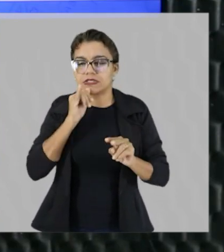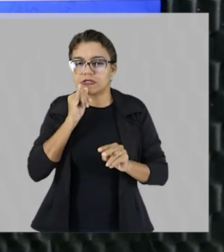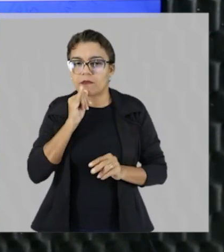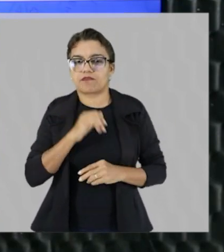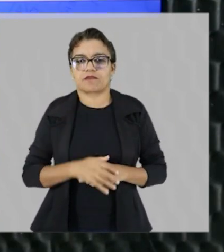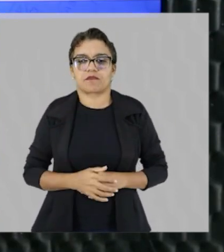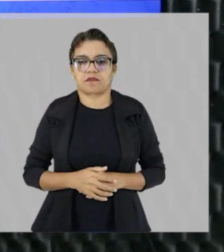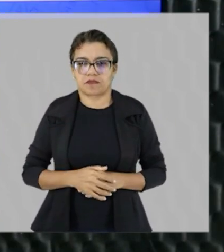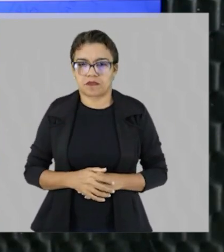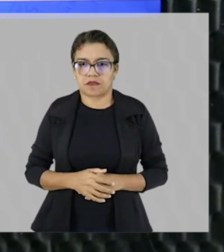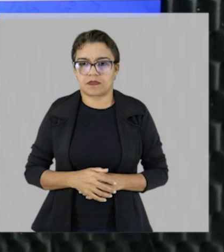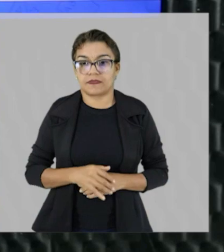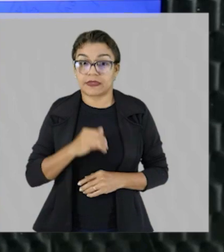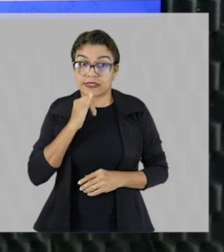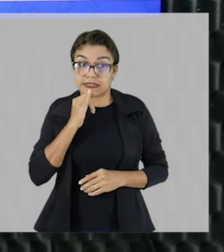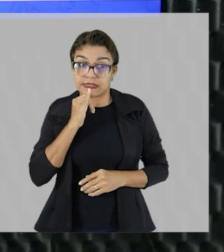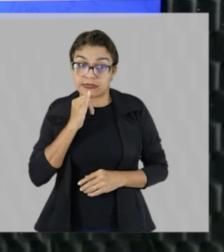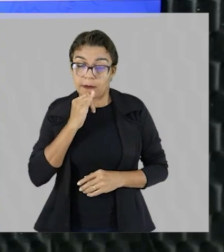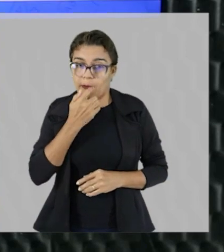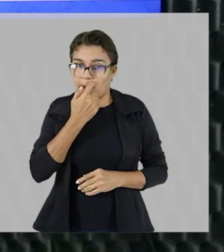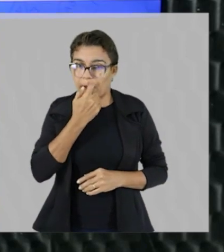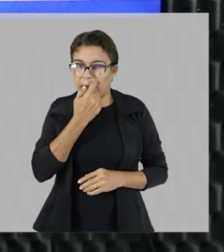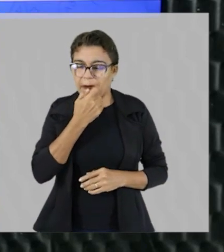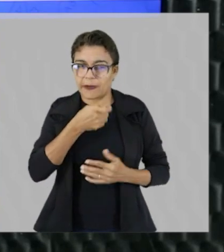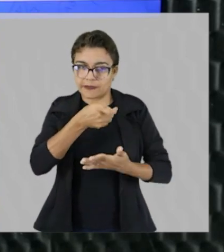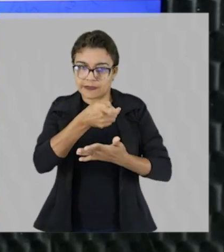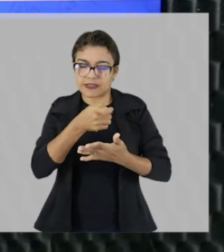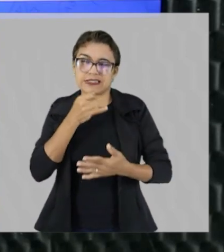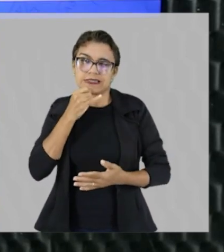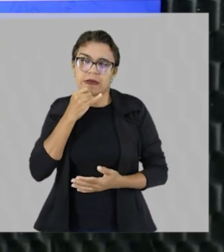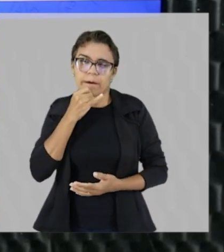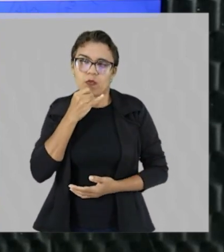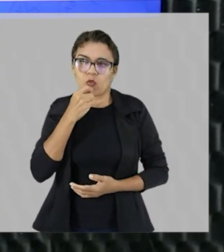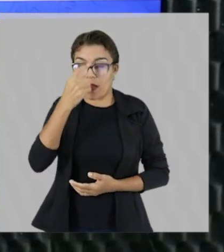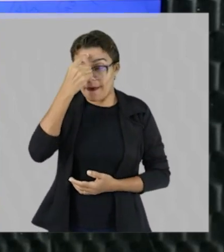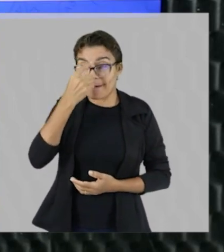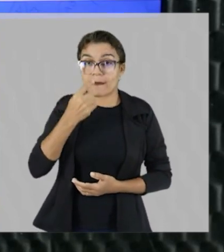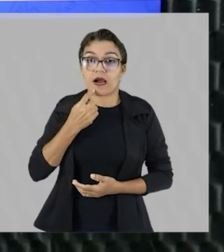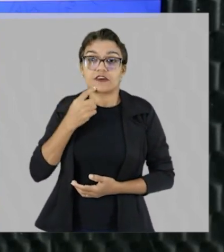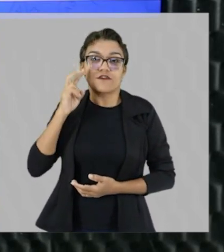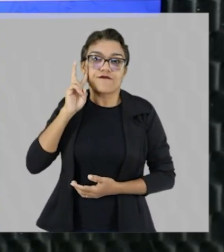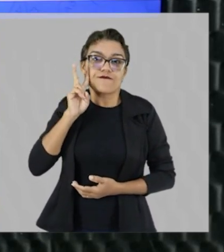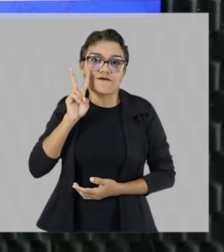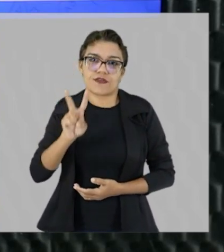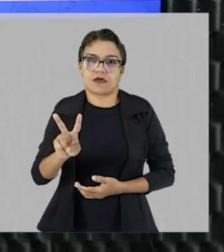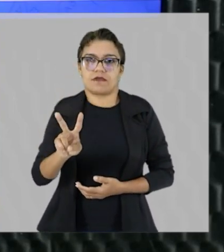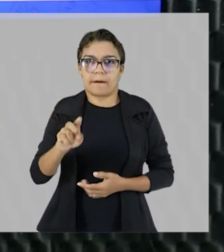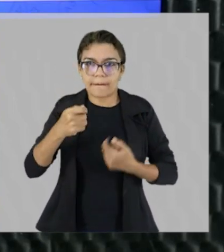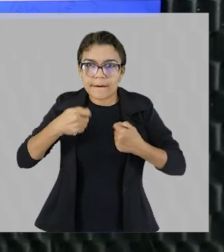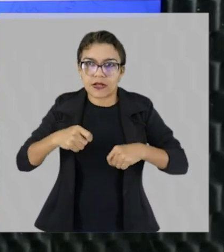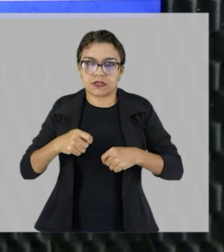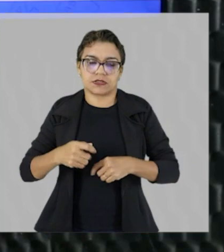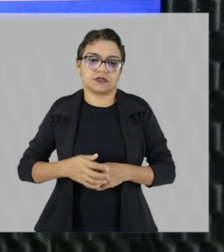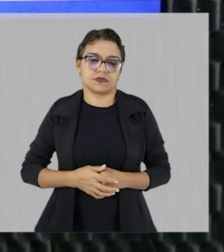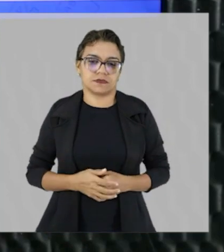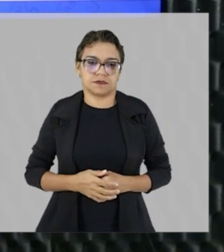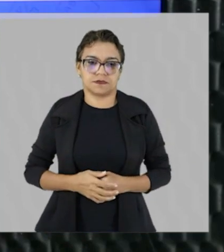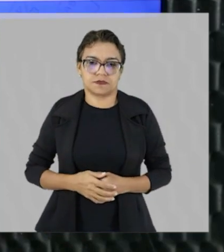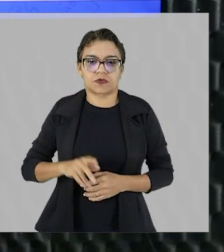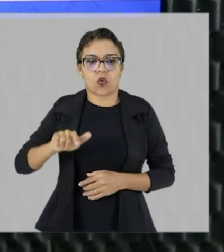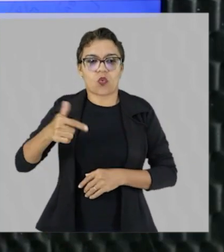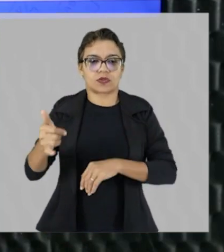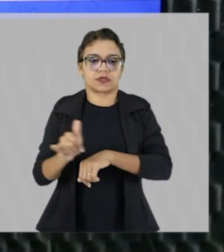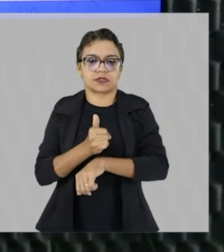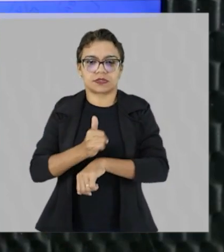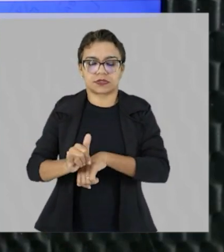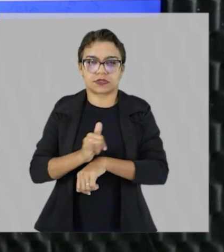é para textos que trazem imagens, tá? Já a outra estratégia fala